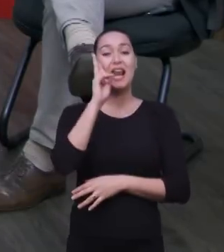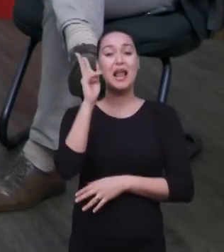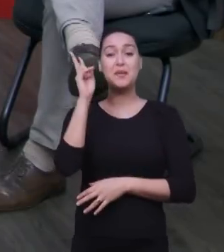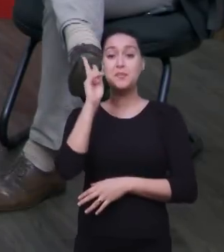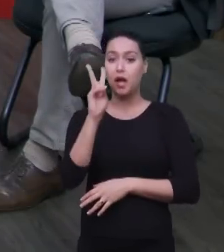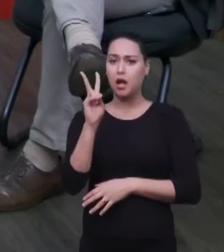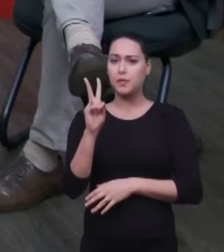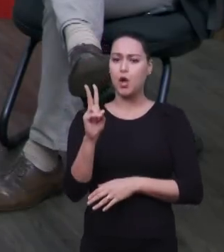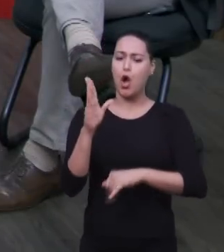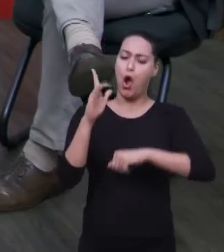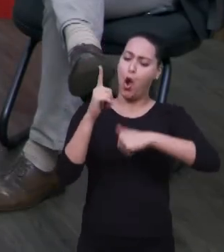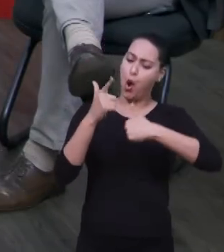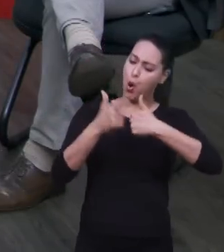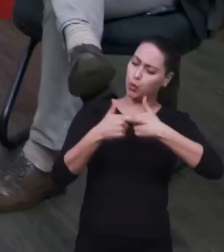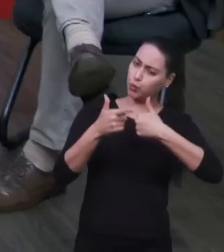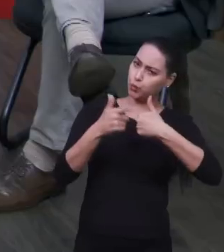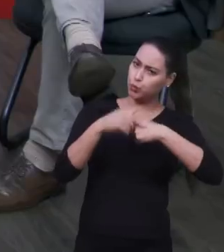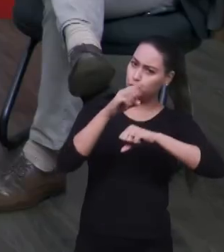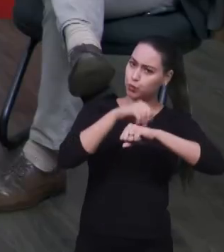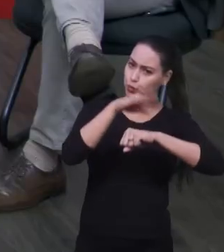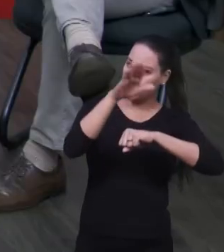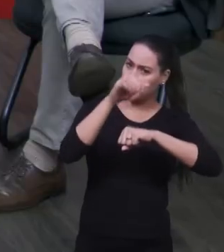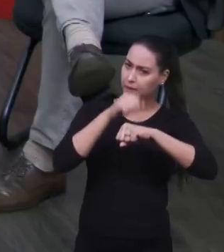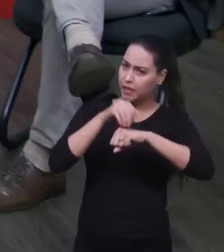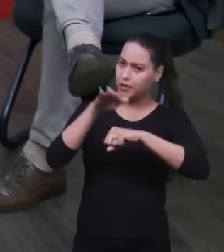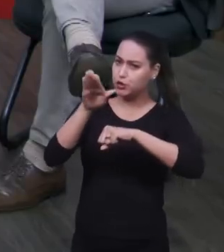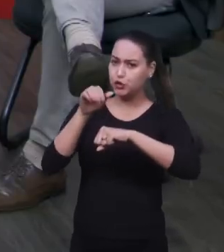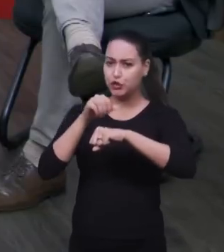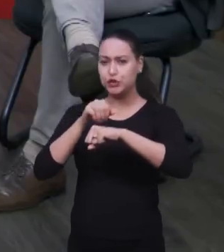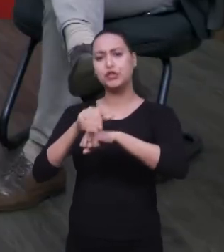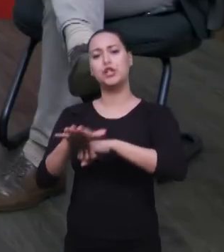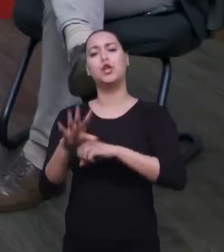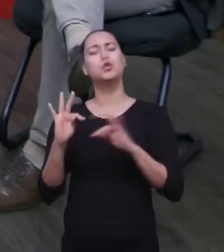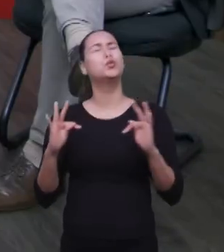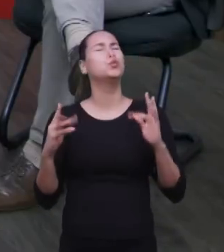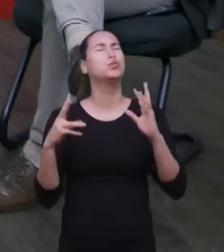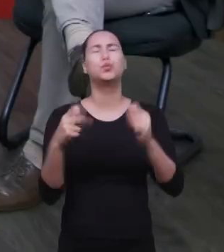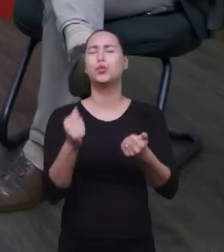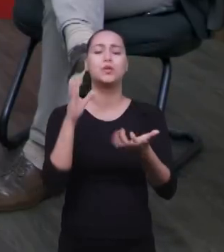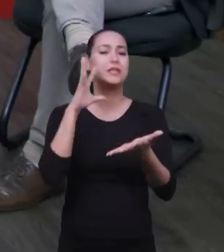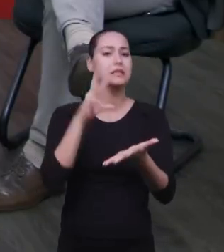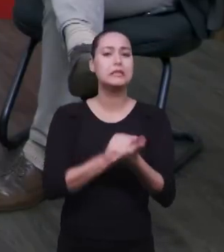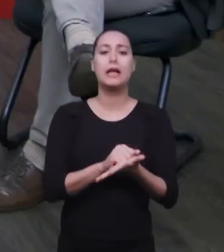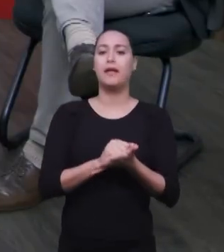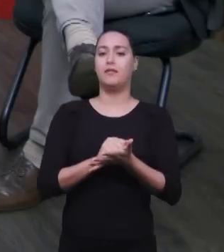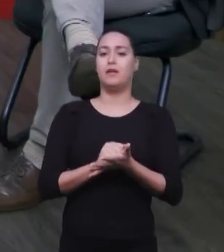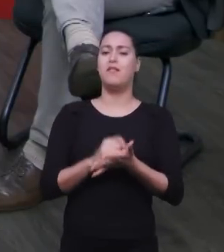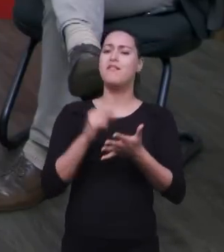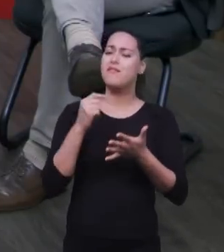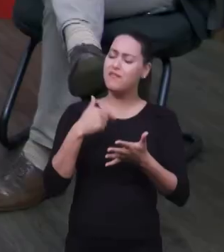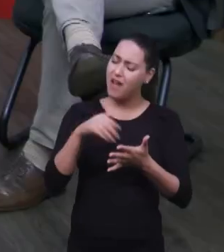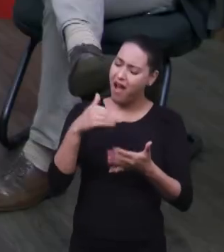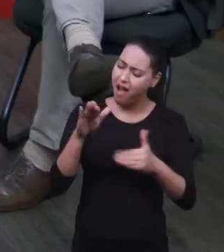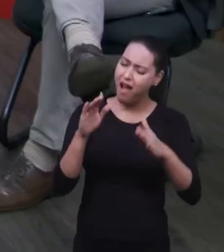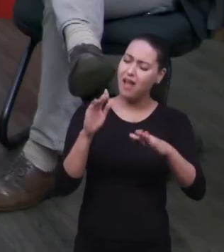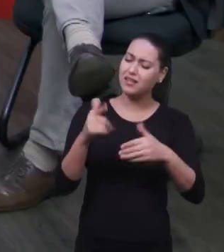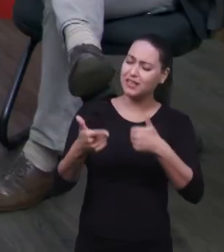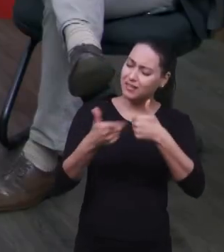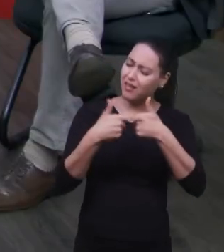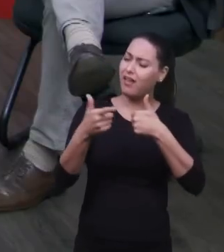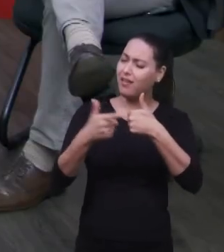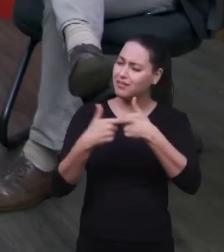Lembramos, curta, compartilhe, acione o sininho. Tudo que você tem direito, não custa nada. Só você lá